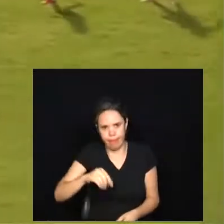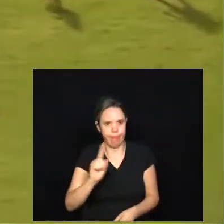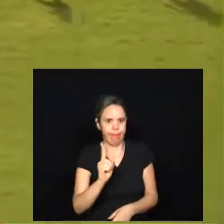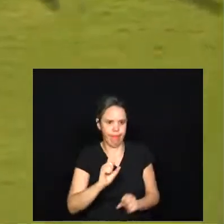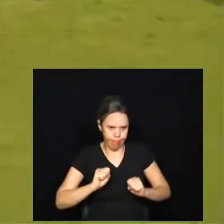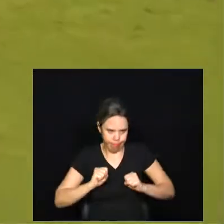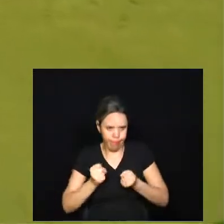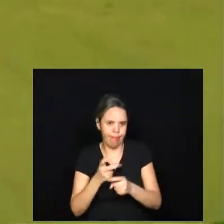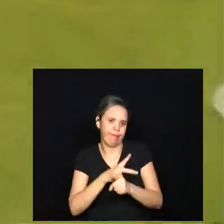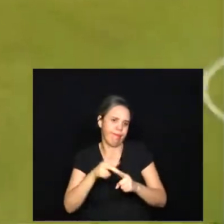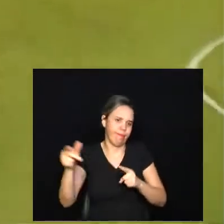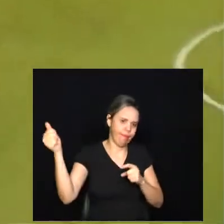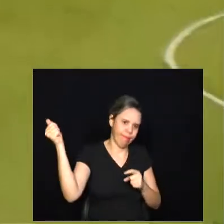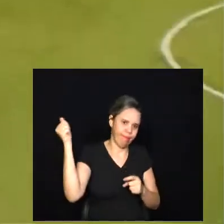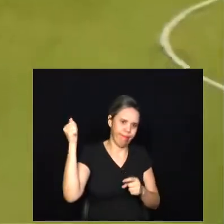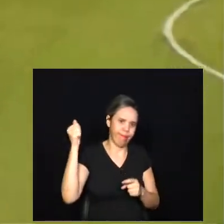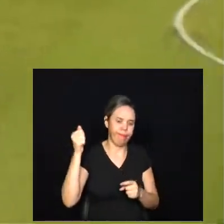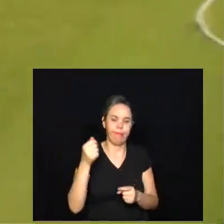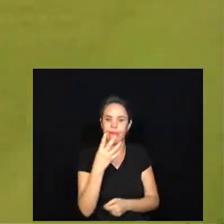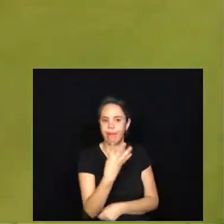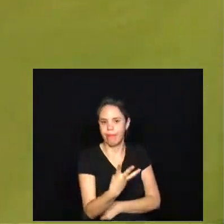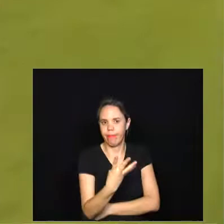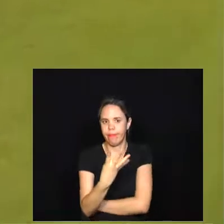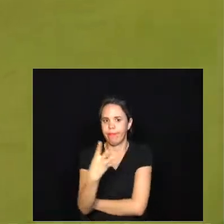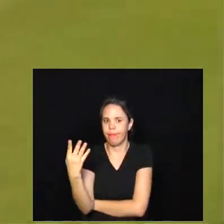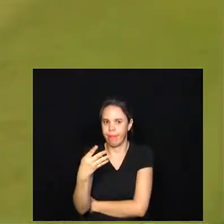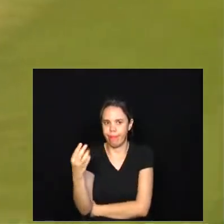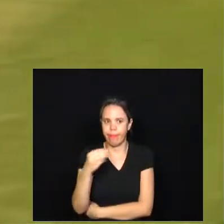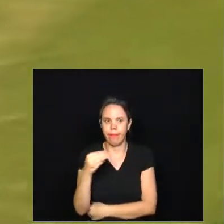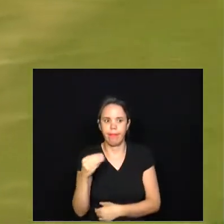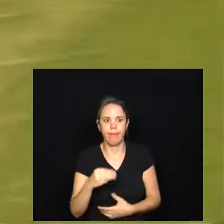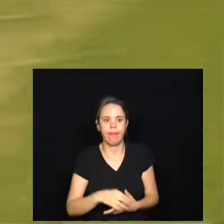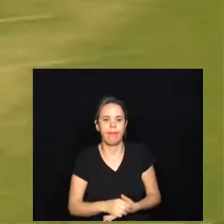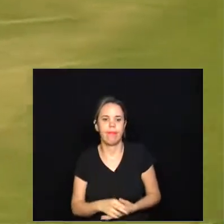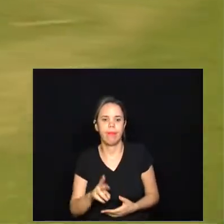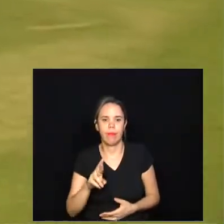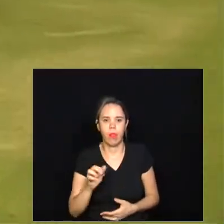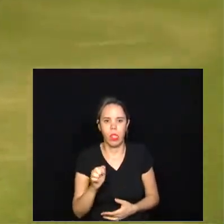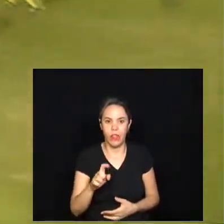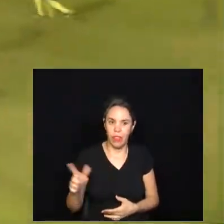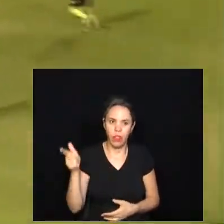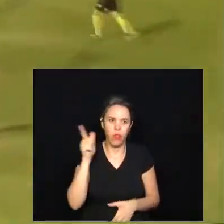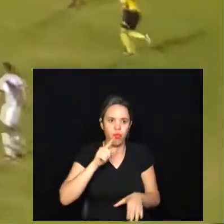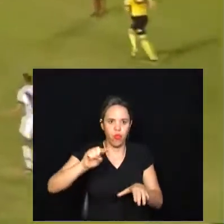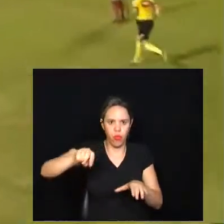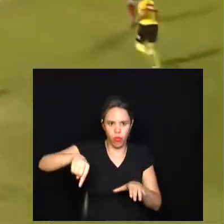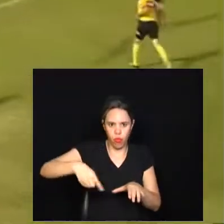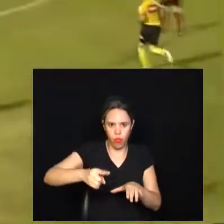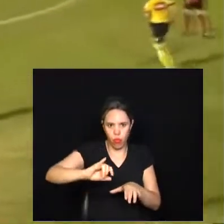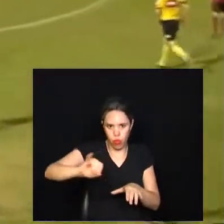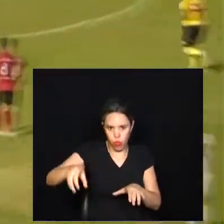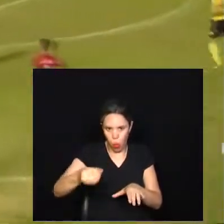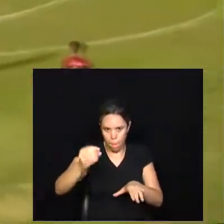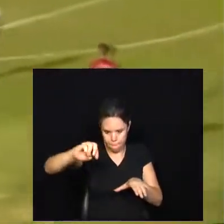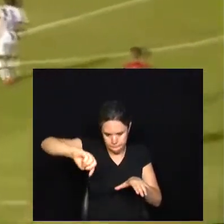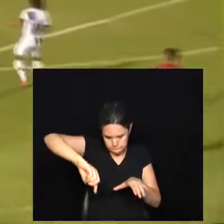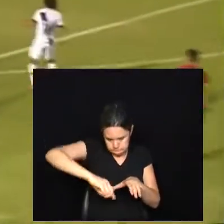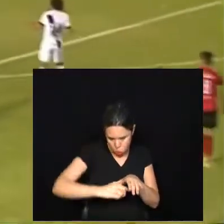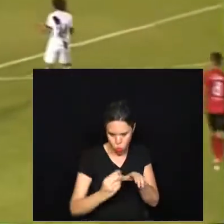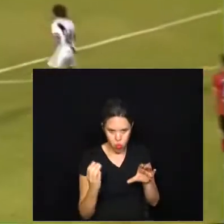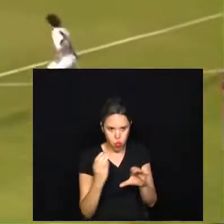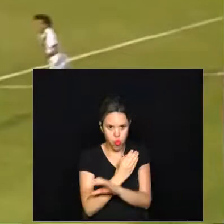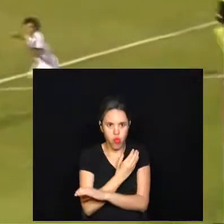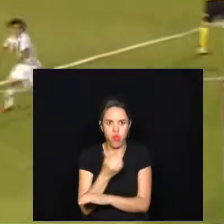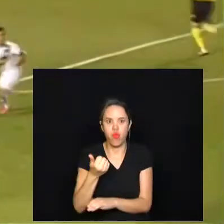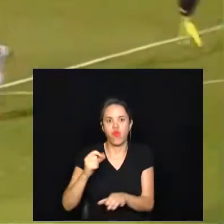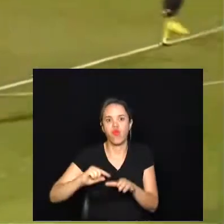foi recompensada. Aos 44 minutos, Rafael Santos cruzou e João Veras completou de primeira para